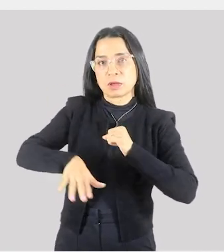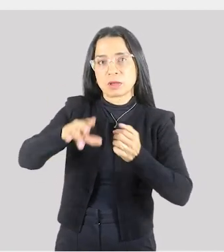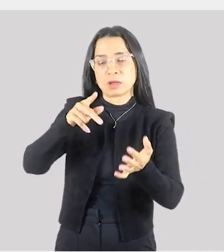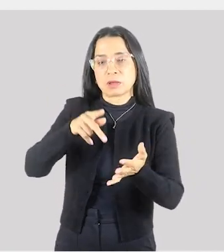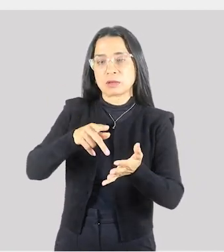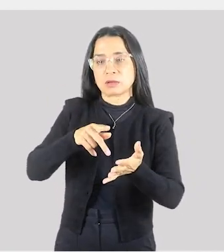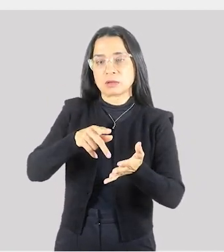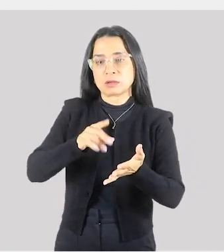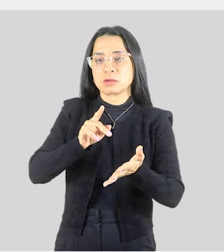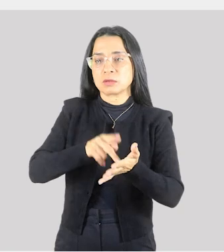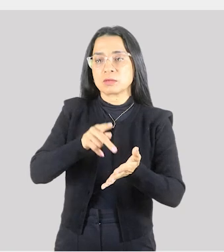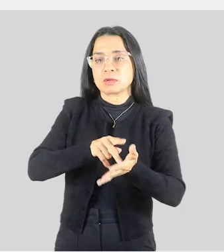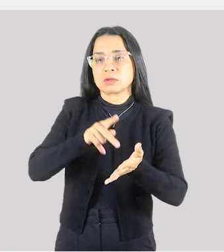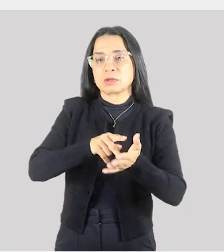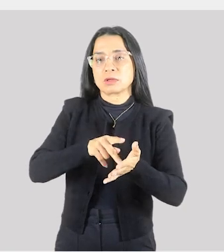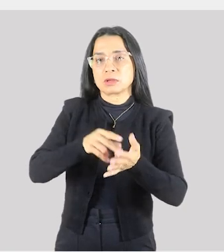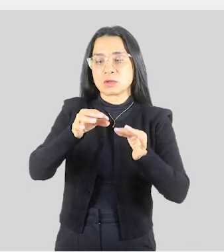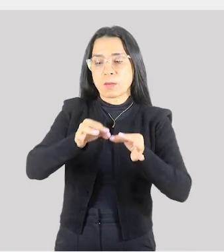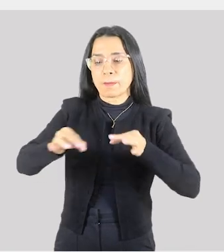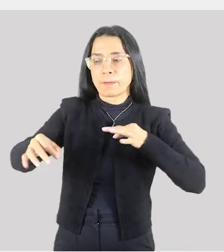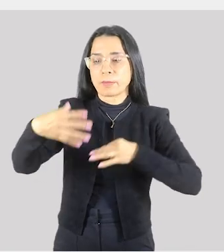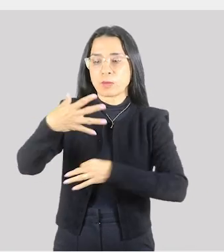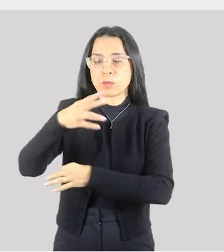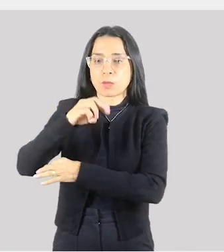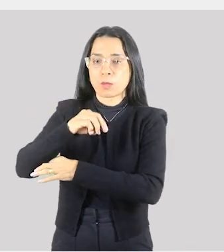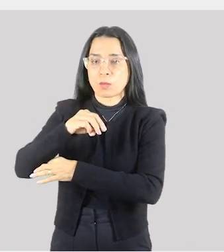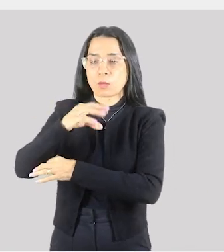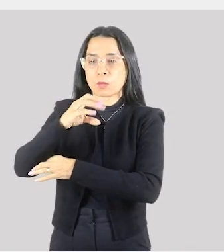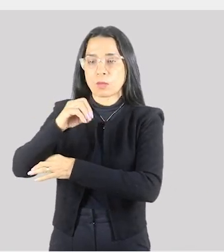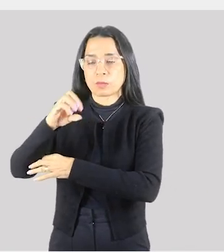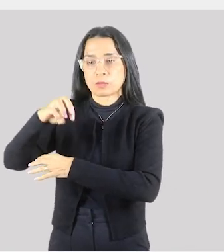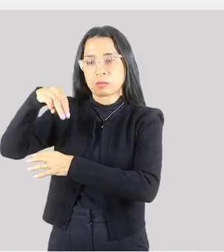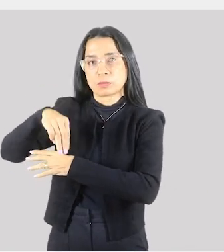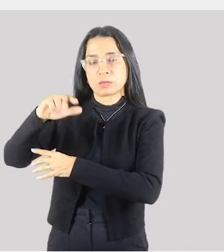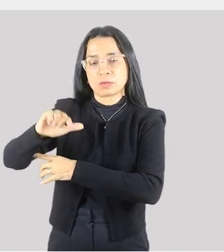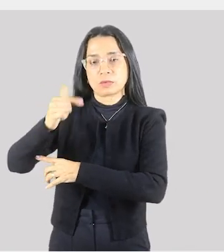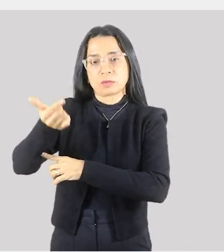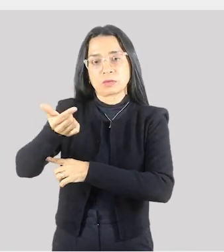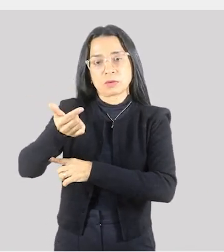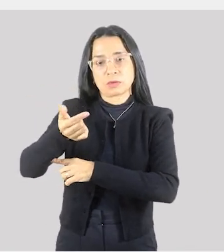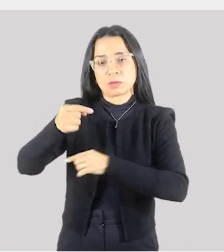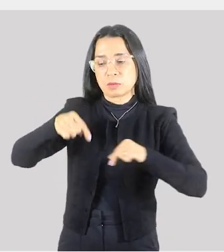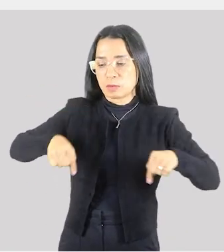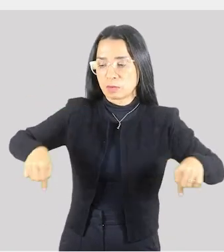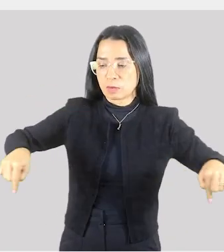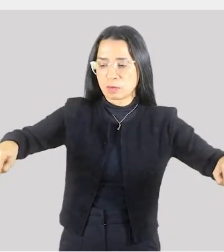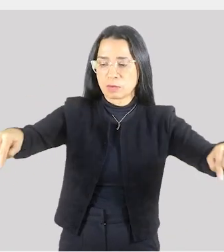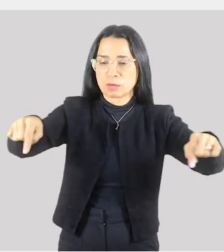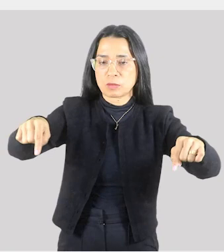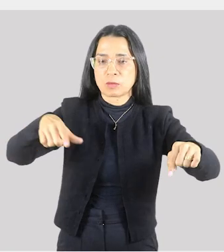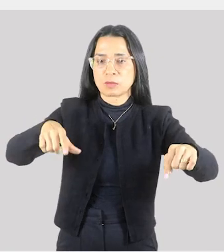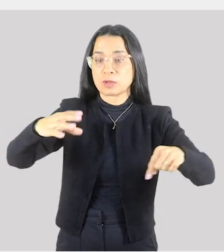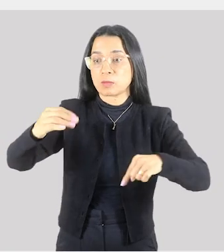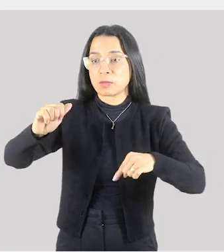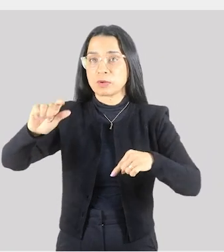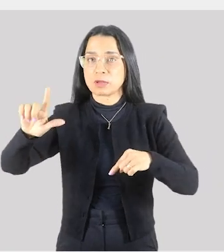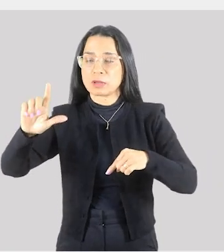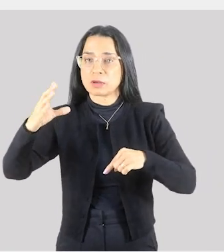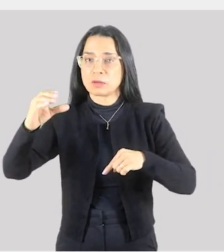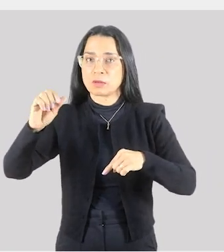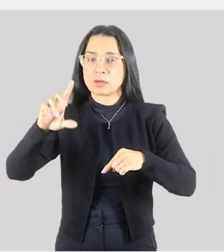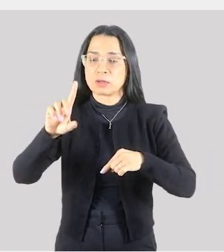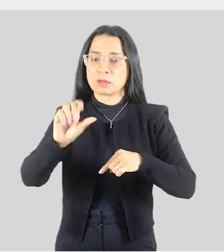mede 400 metros quadrados. Ao redor dessa piscina está construída uma calçada de